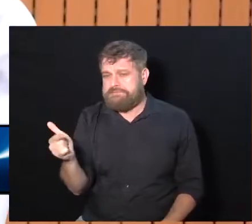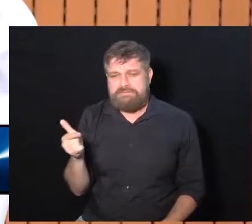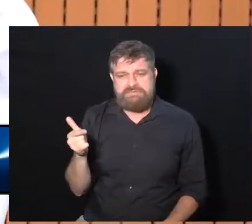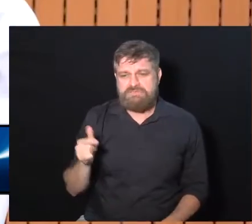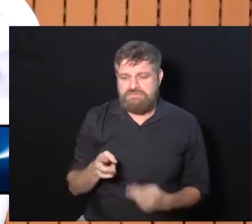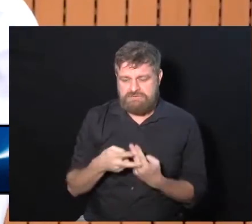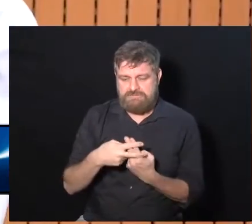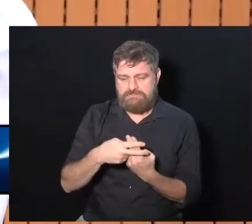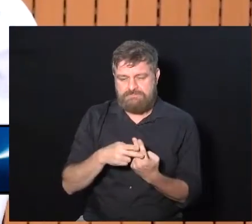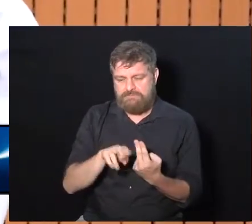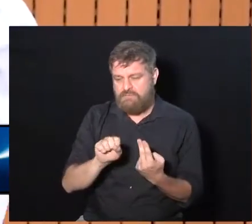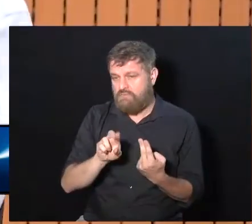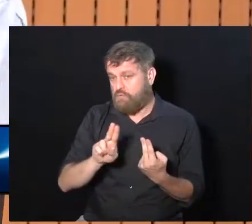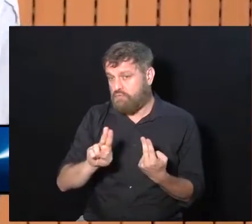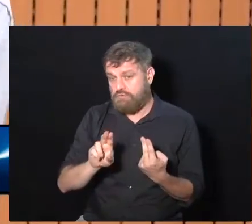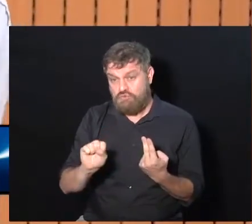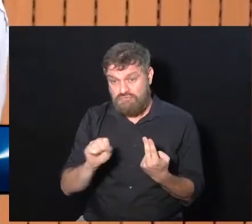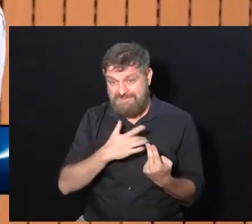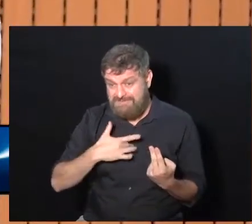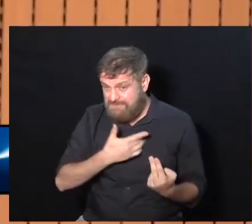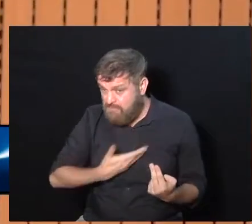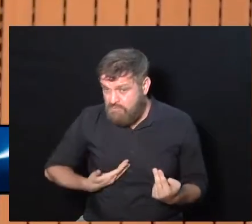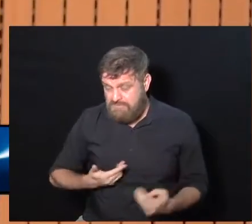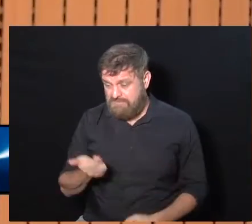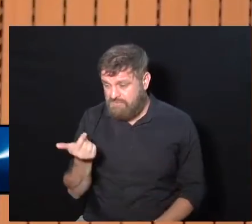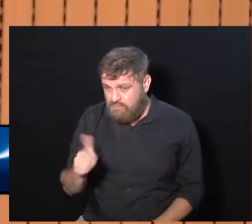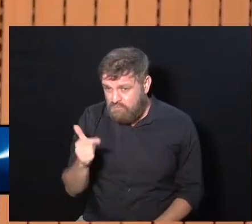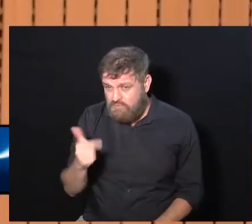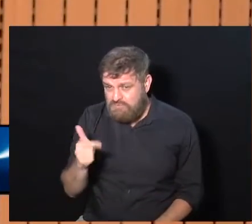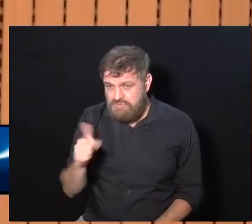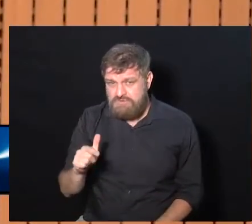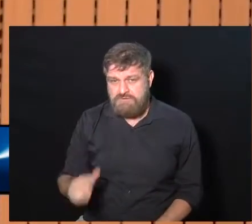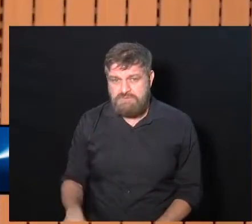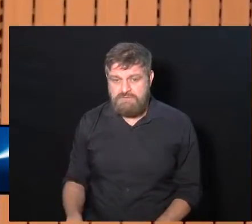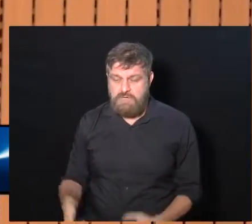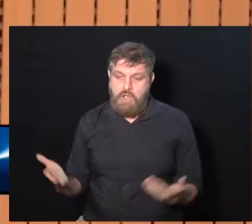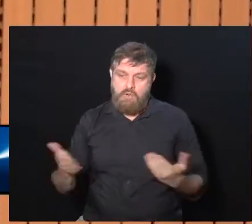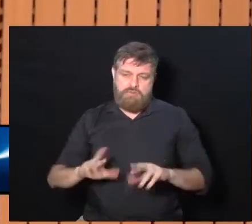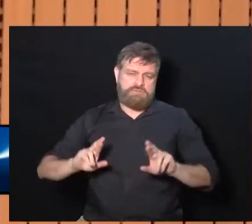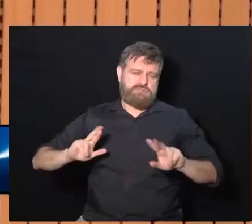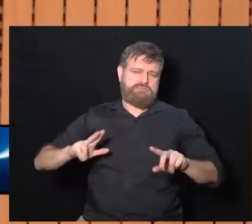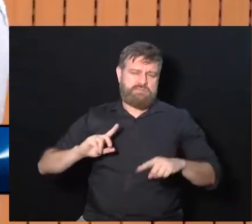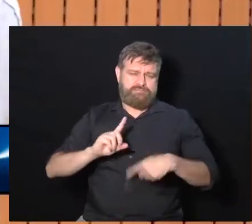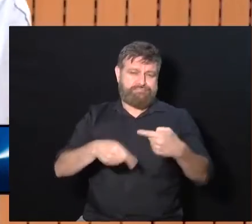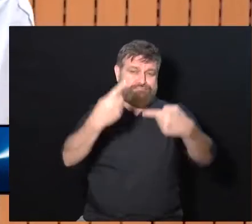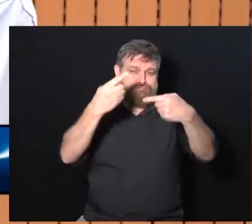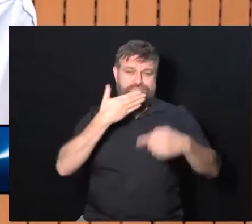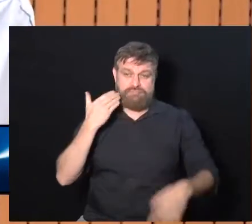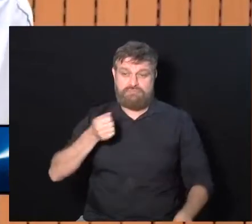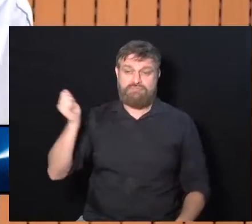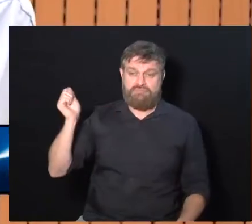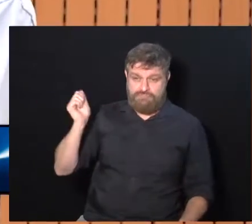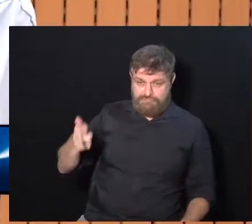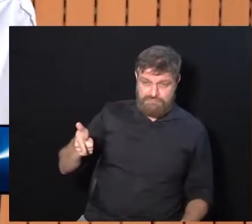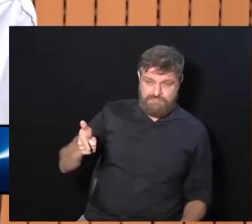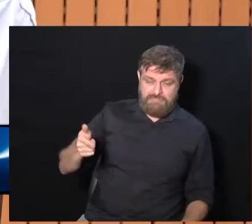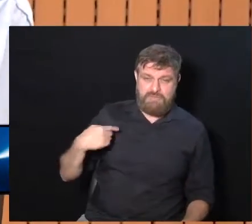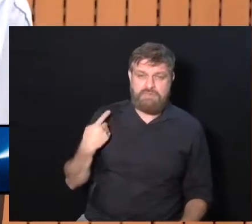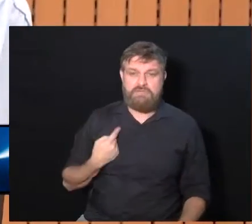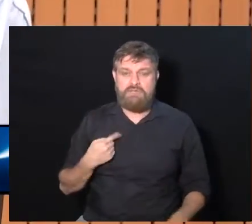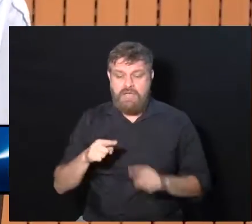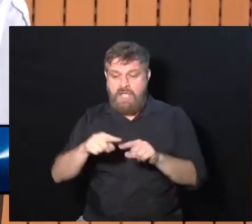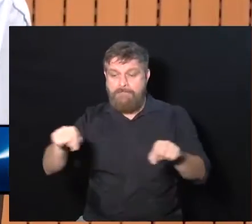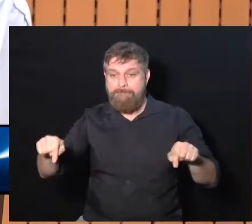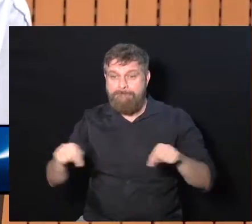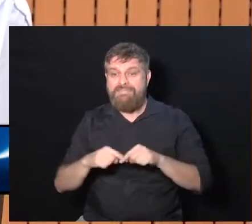SUS naquela época, assim, né, a rede pública de saúde, médicos, como a gente tem hoje, nem medicamentos. E eu tinha um quintal em casa e